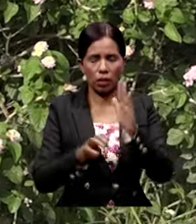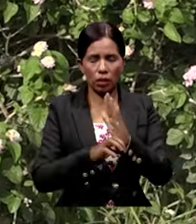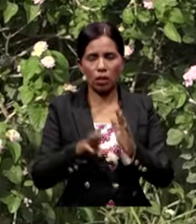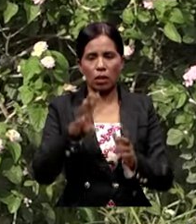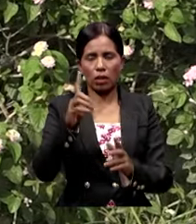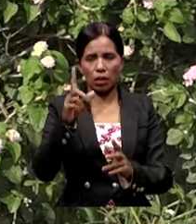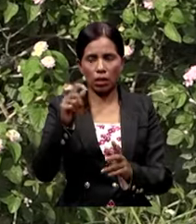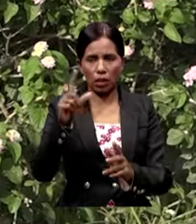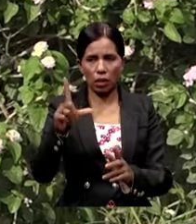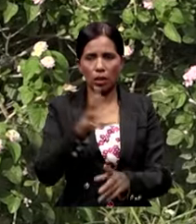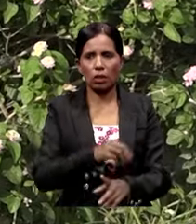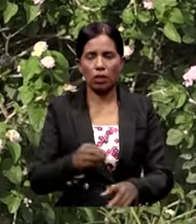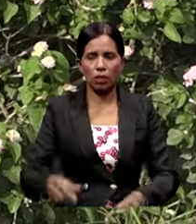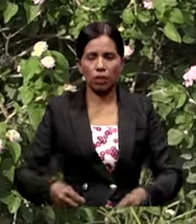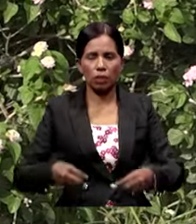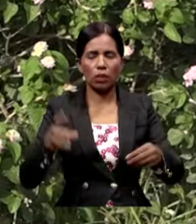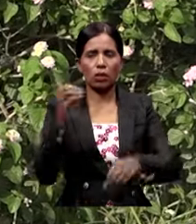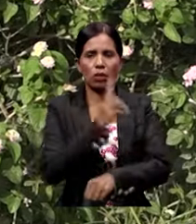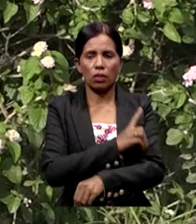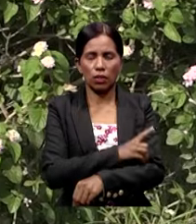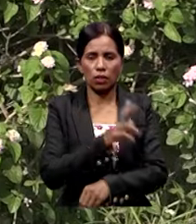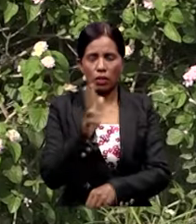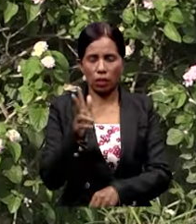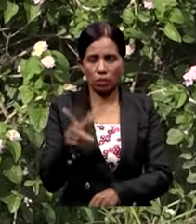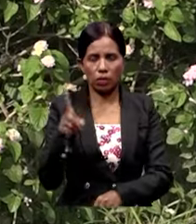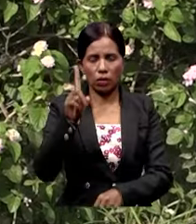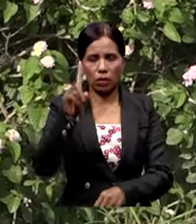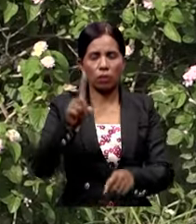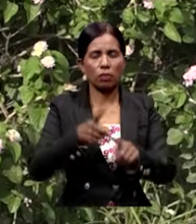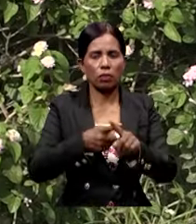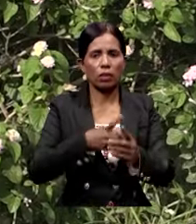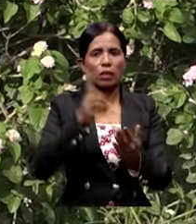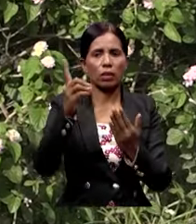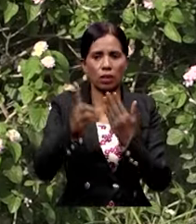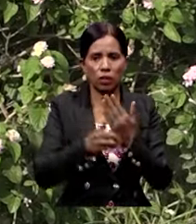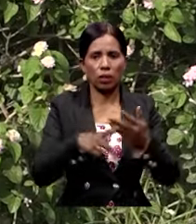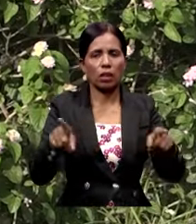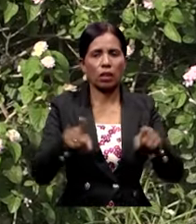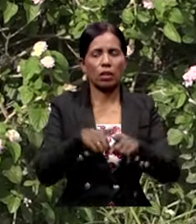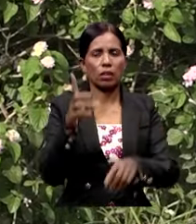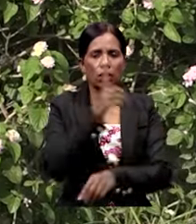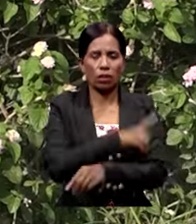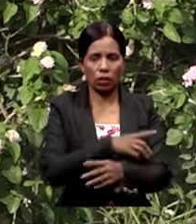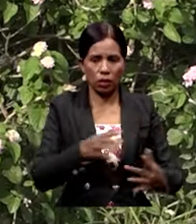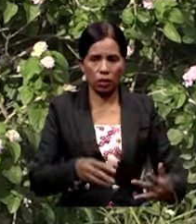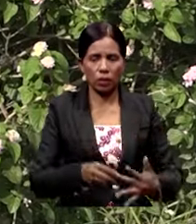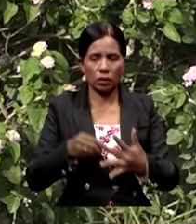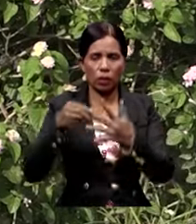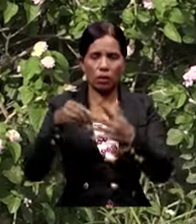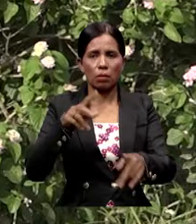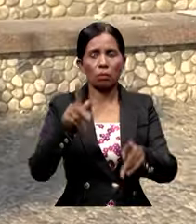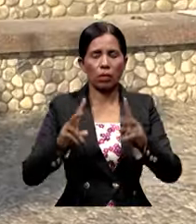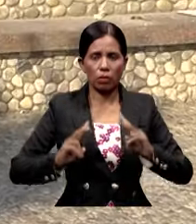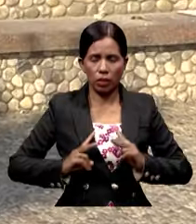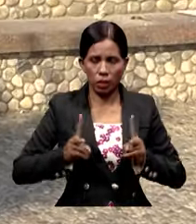Democrática Timor-Leste. Fo loron tolu nulu resin ida fulan dezembro. Hanesan loron especial ba heroi no heroina